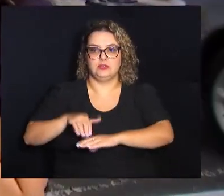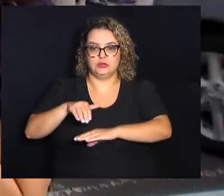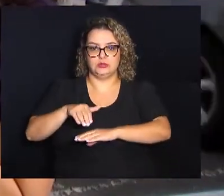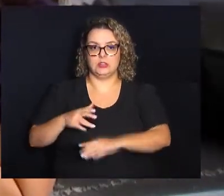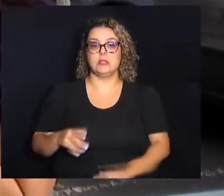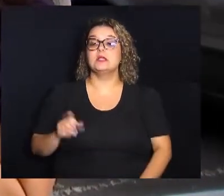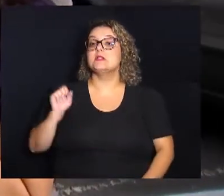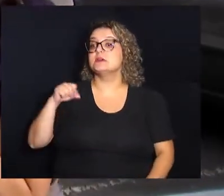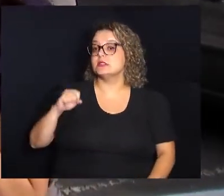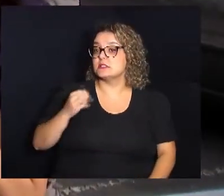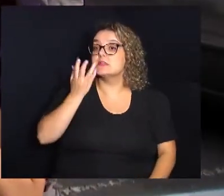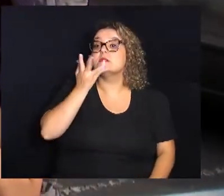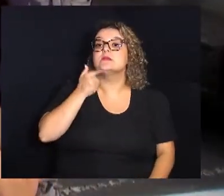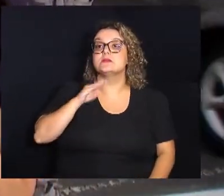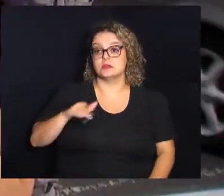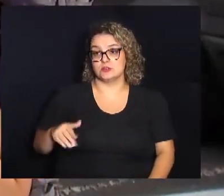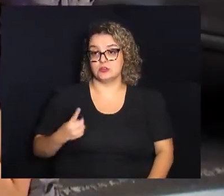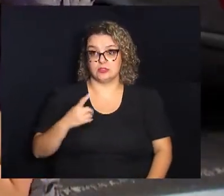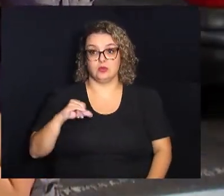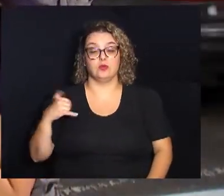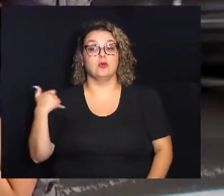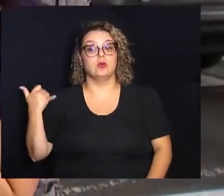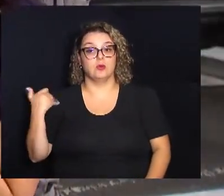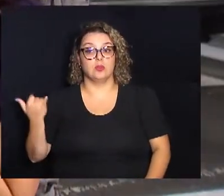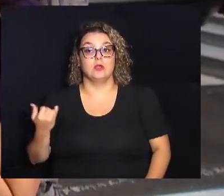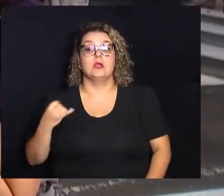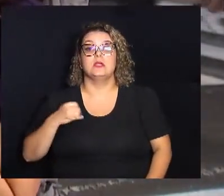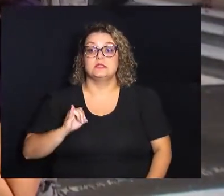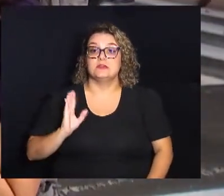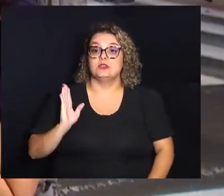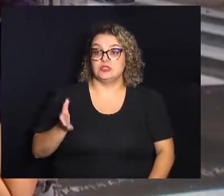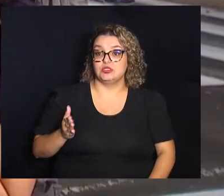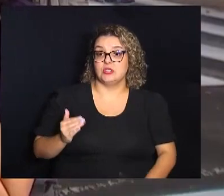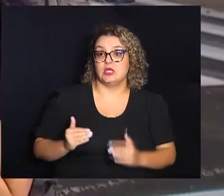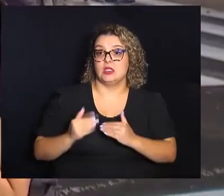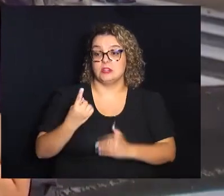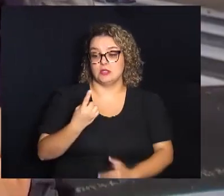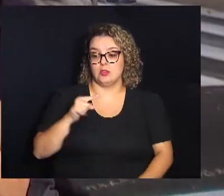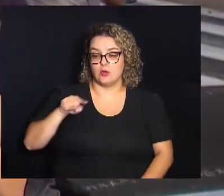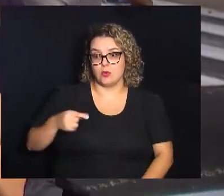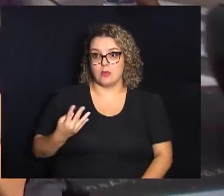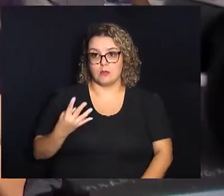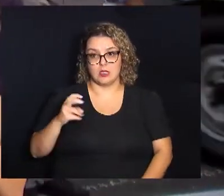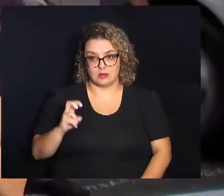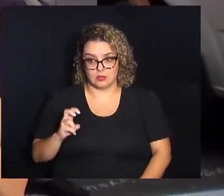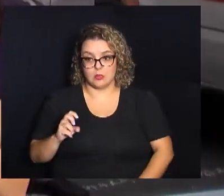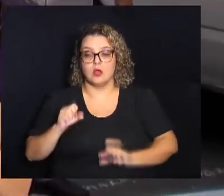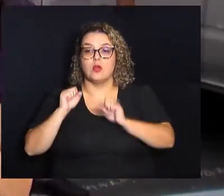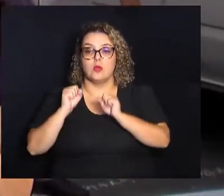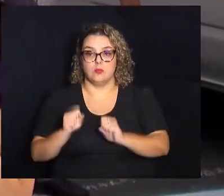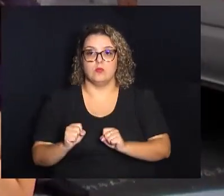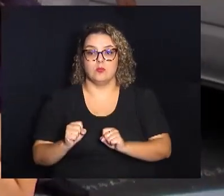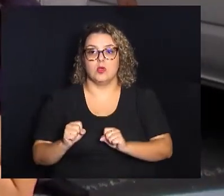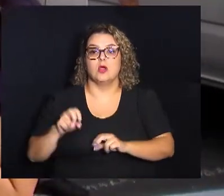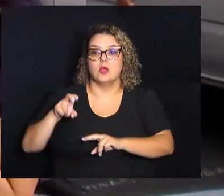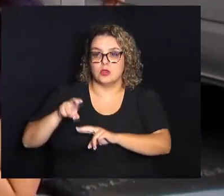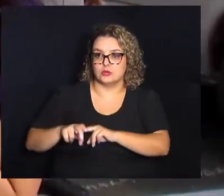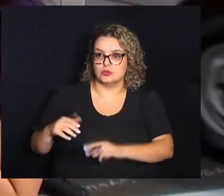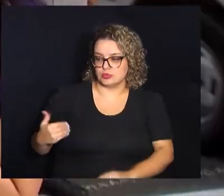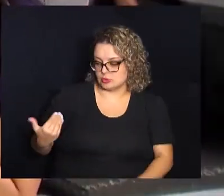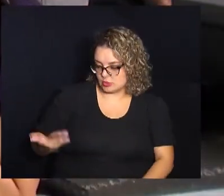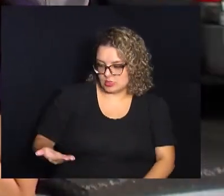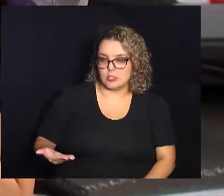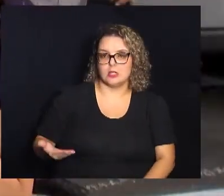Sim, e a criança com 10 anos de idade, se já tiver acima de 1,45 m, pode ir para o banco da frente